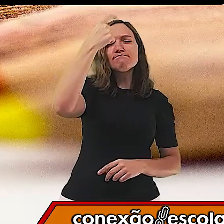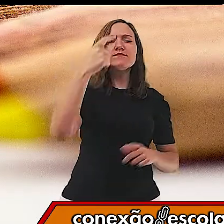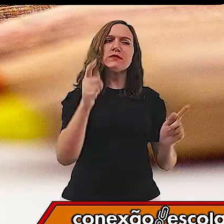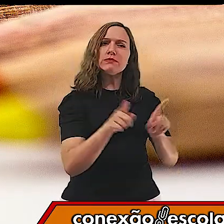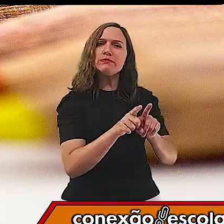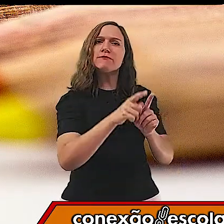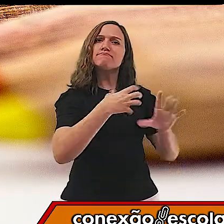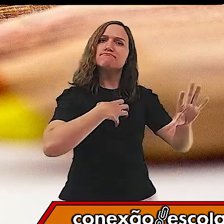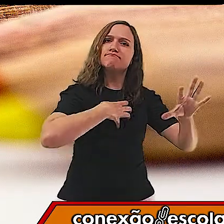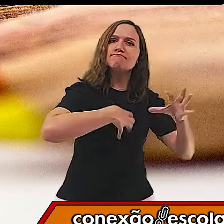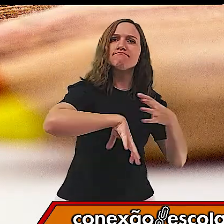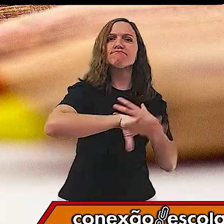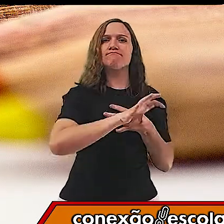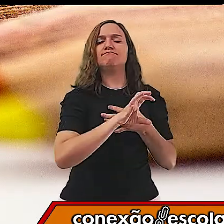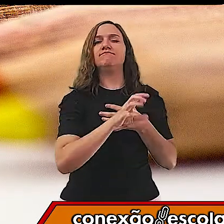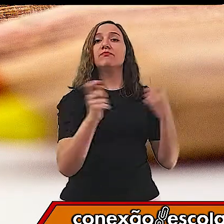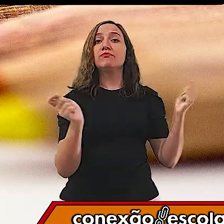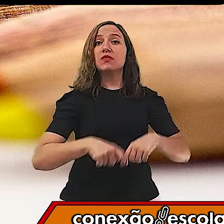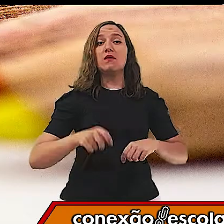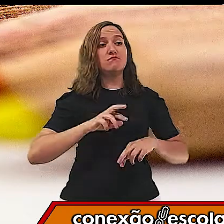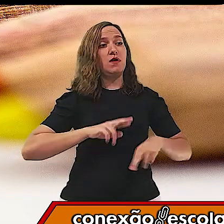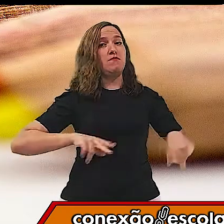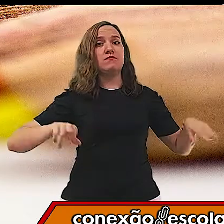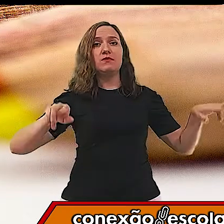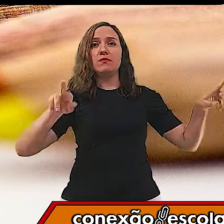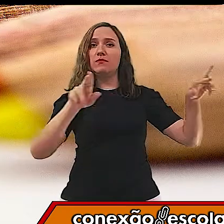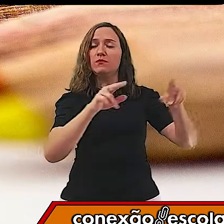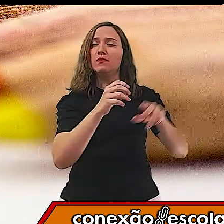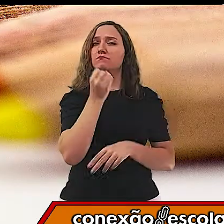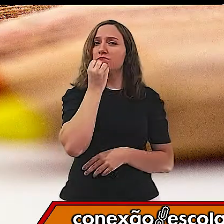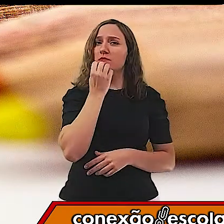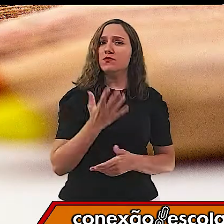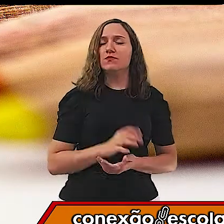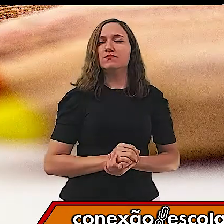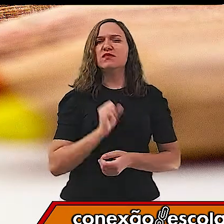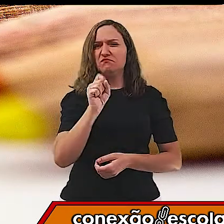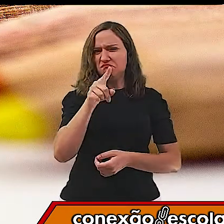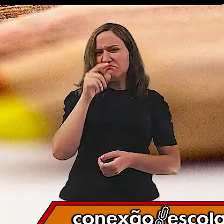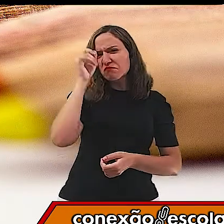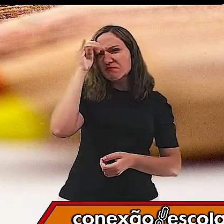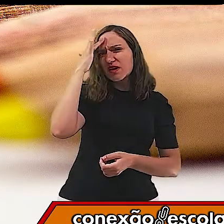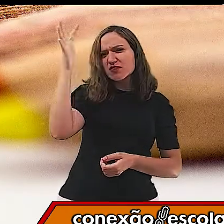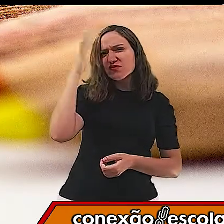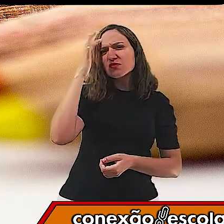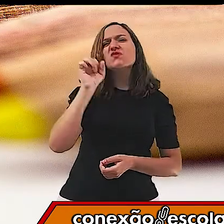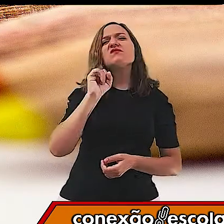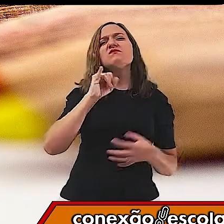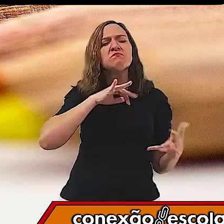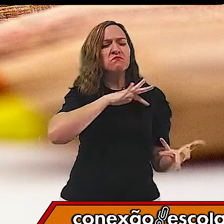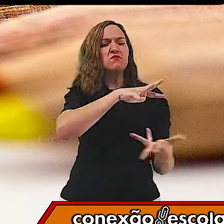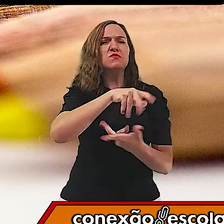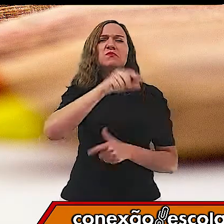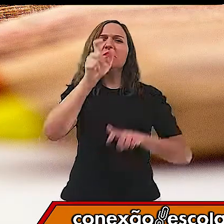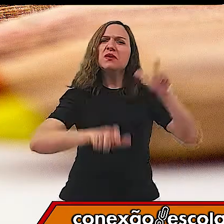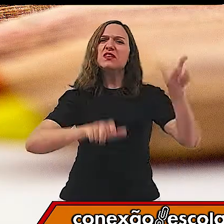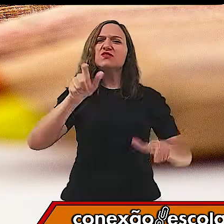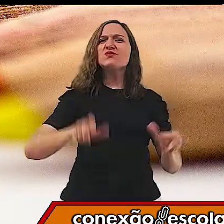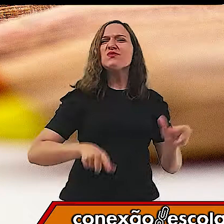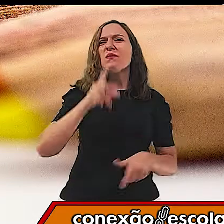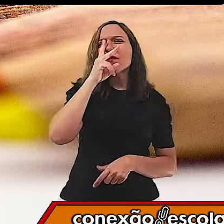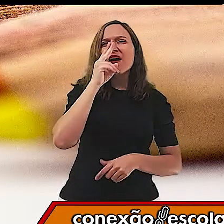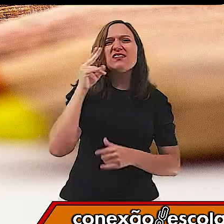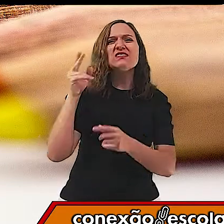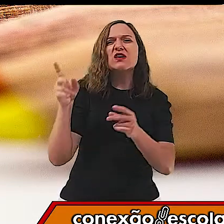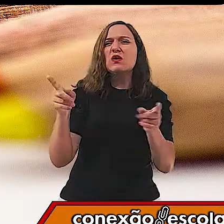que a diferença faz parte. Já pensou se o nosso mundo fosse todo mundo igual? Não. Ia